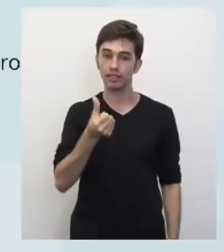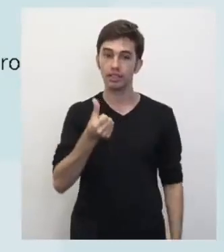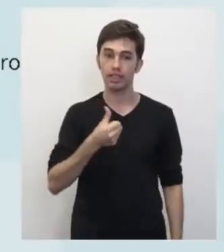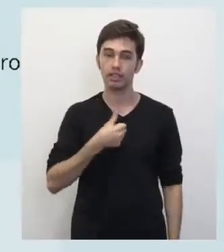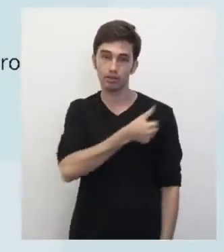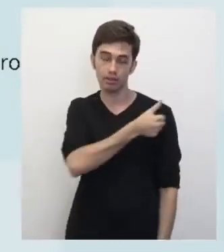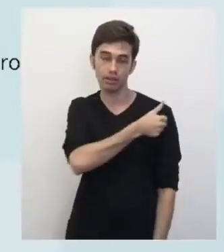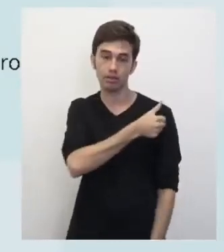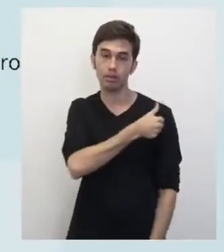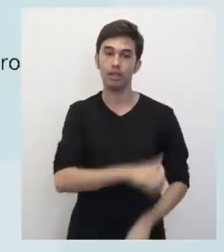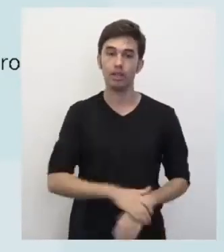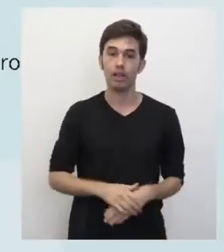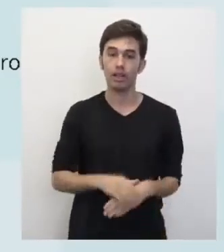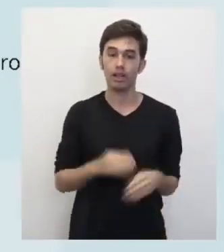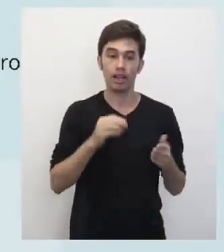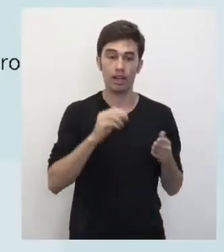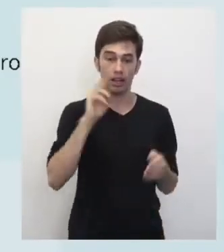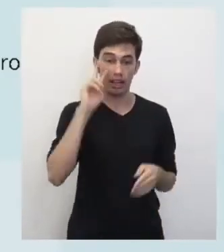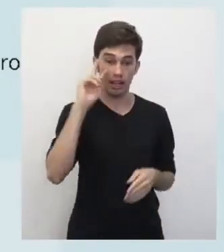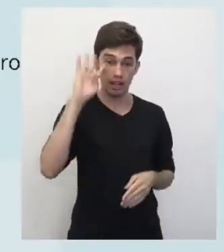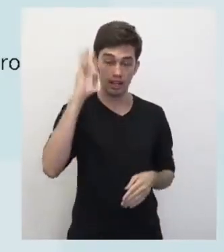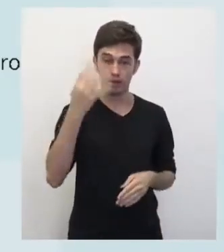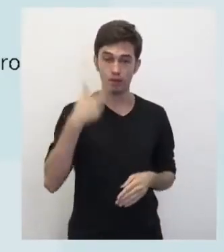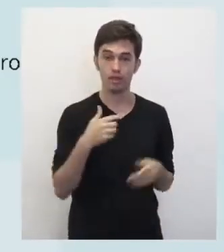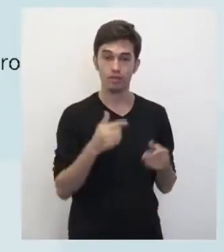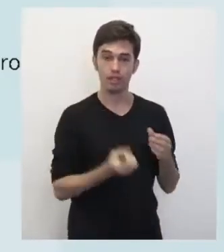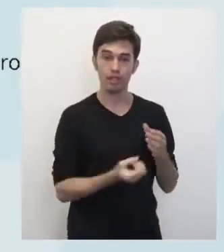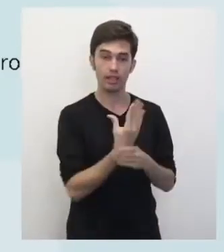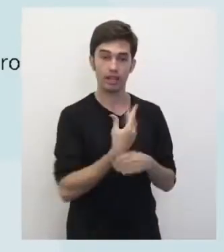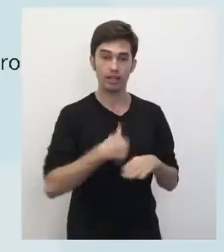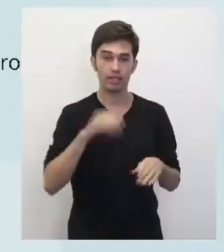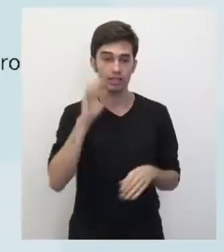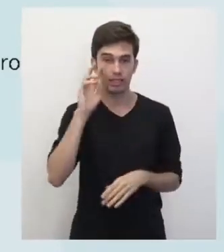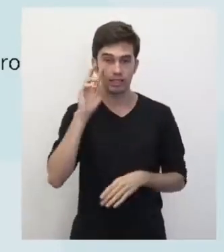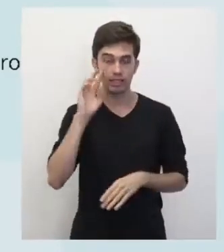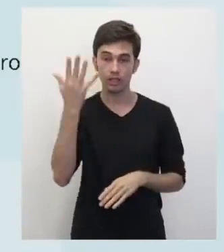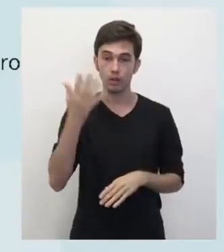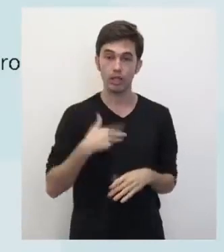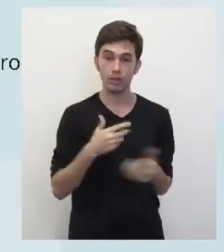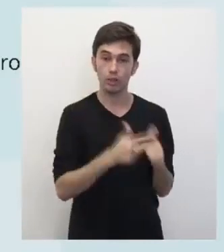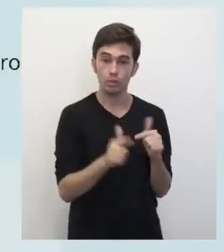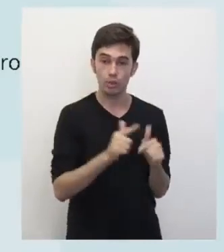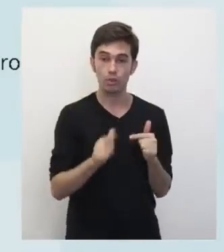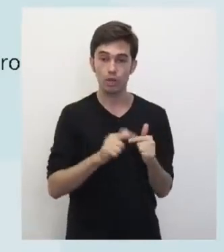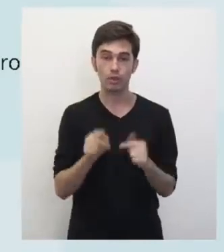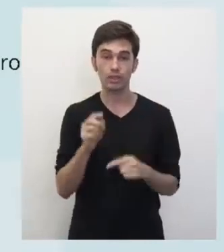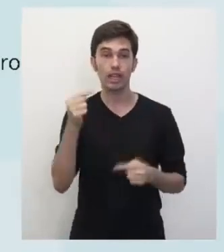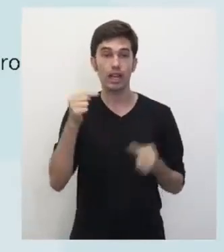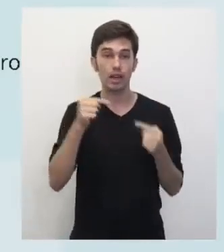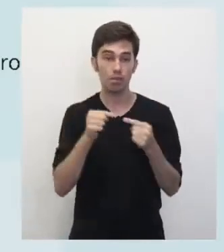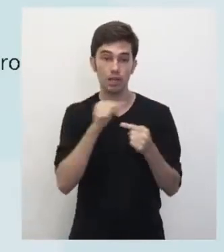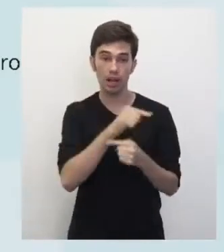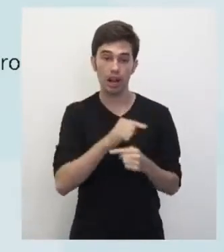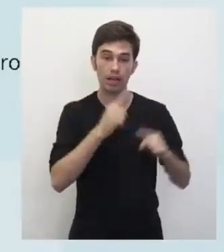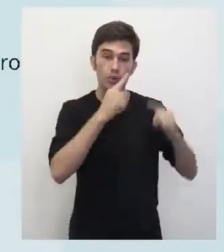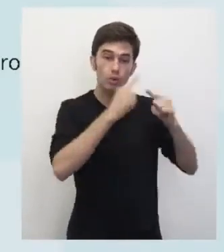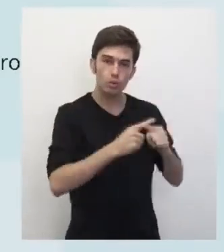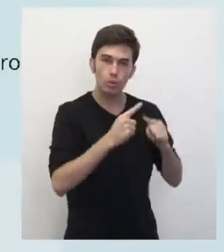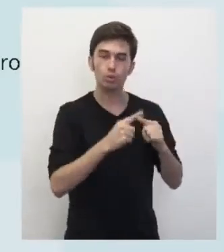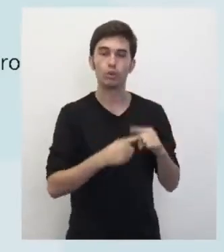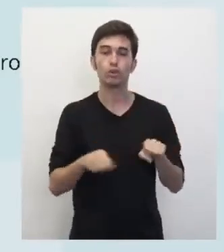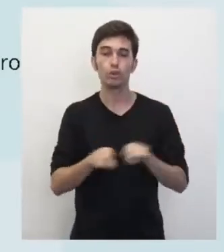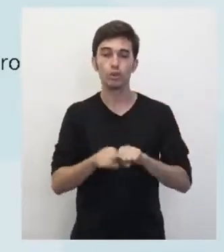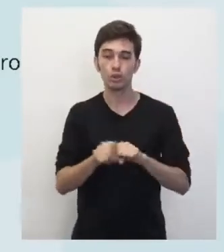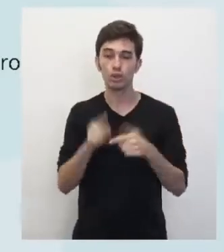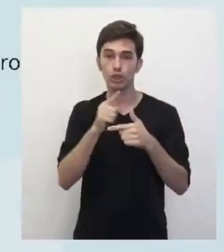é resolver e elaborar situações, problemas que envolvam as ideias de múltiplos e divisor, reconhecendo os números